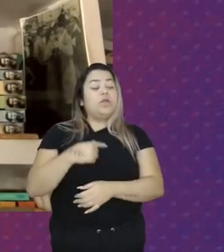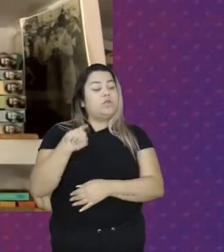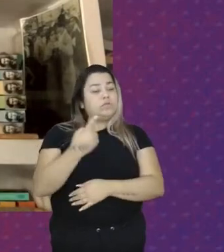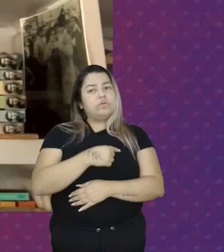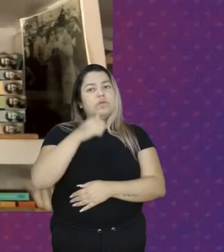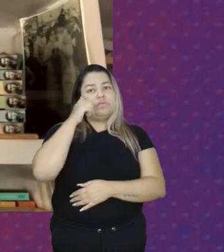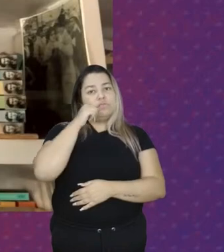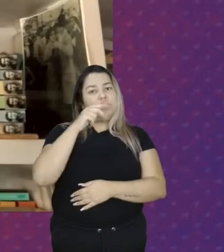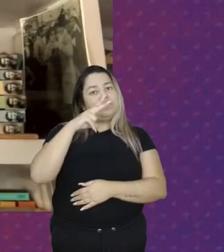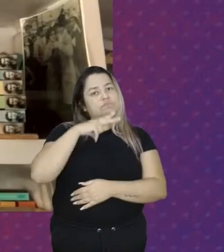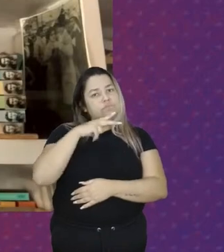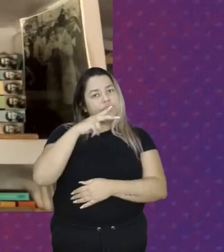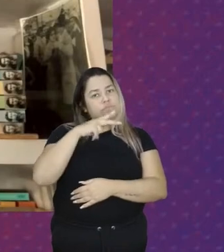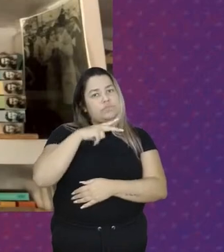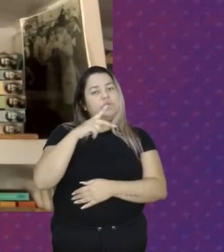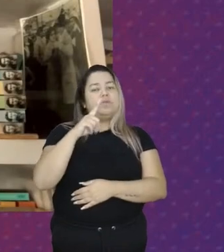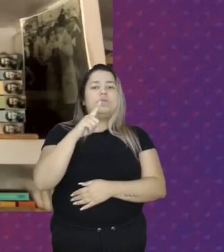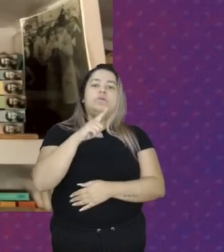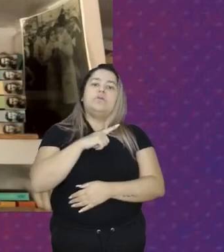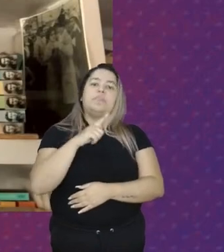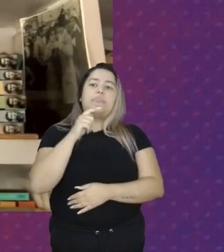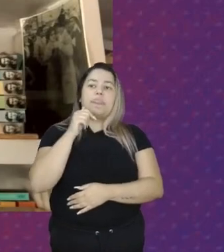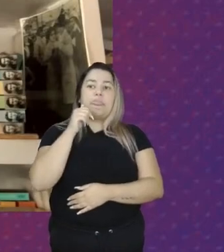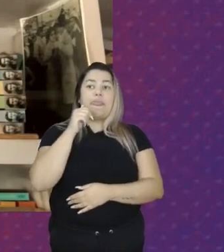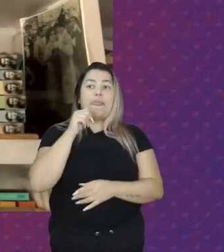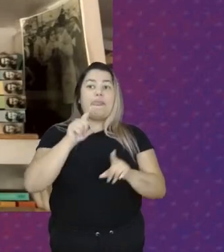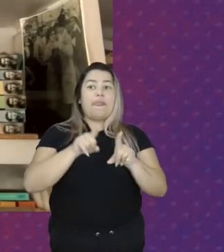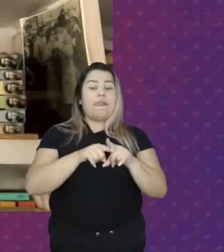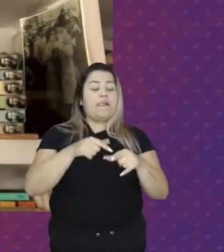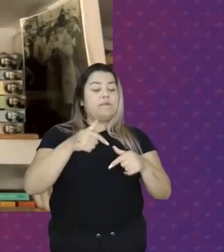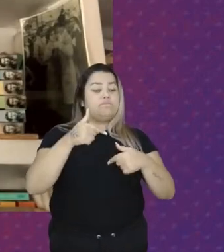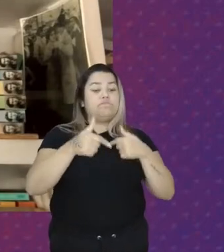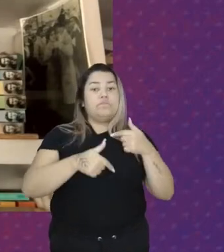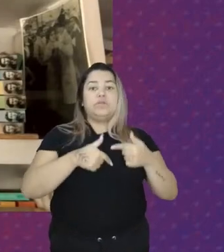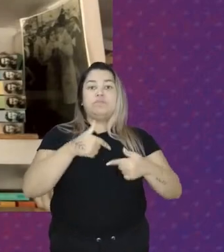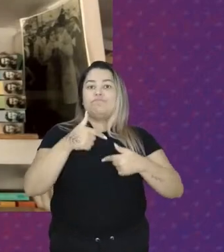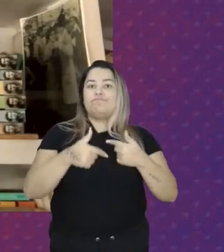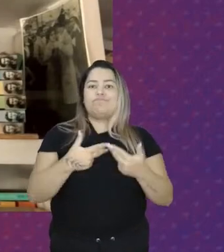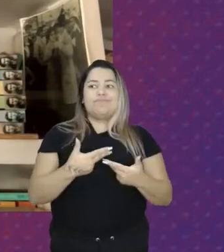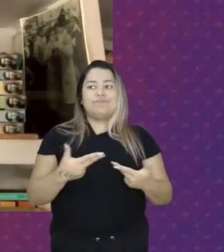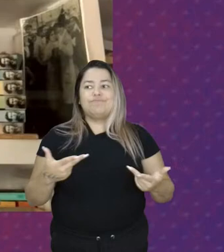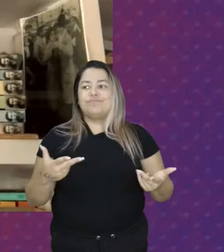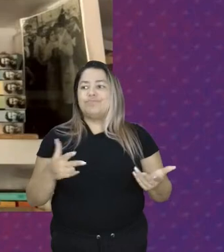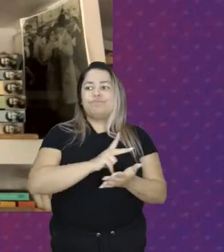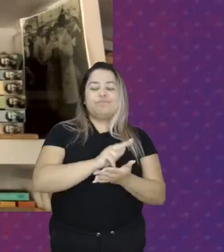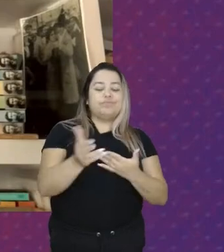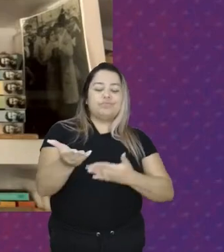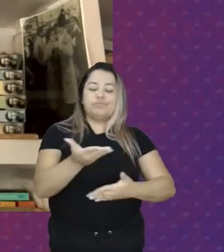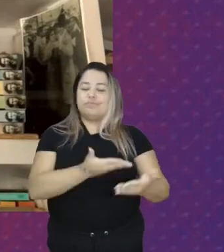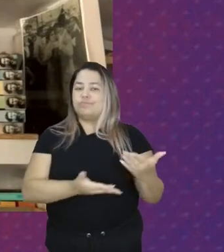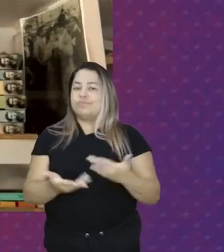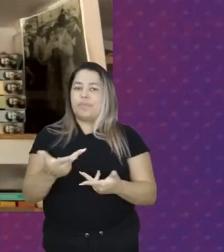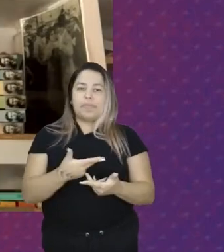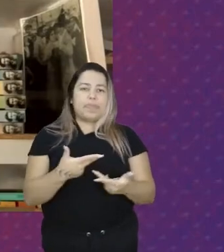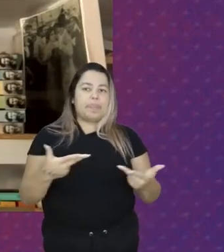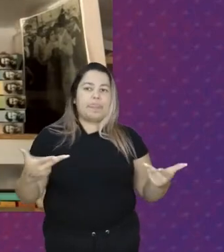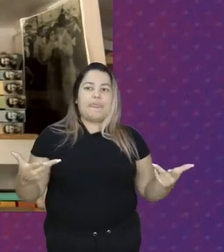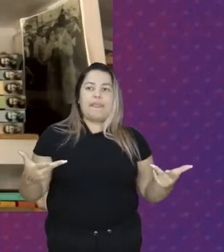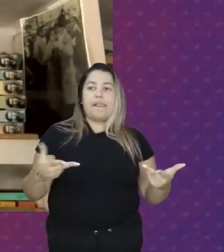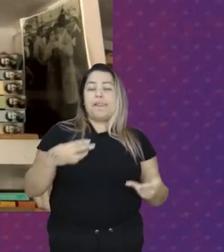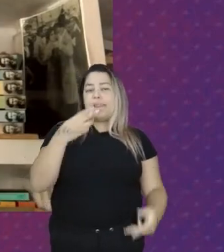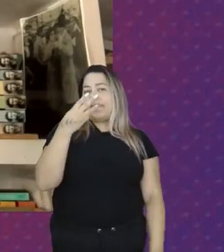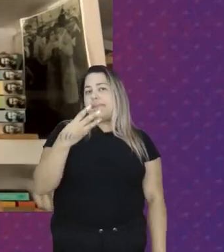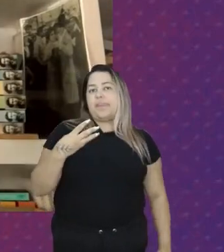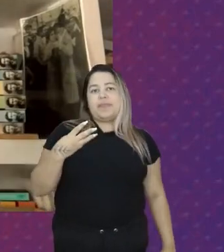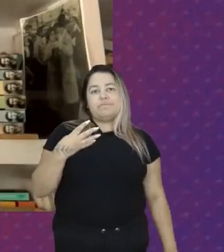mulheres em particular, que temos uma sobrecarga de trabalho, né, que envolve dupla,